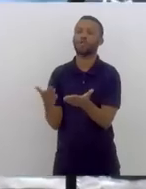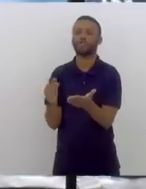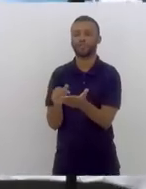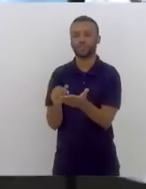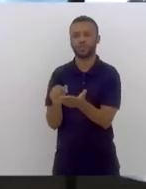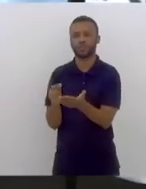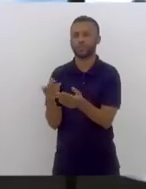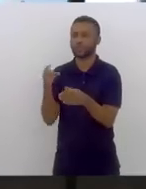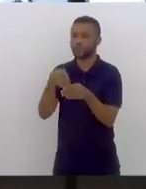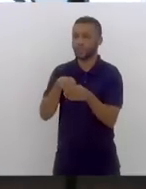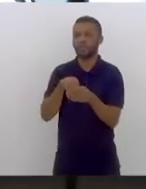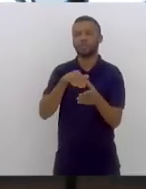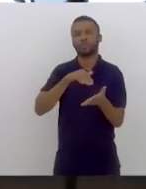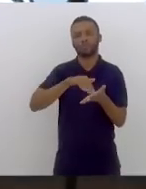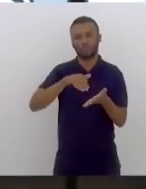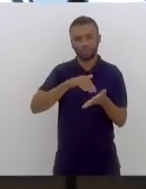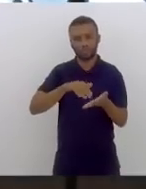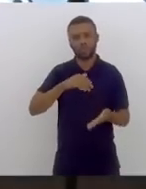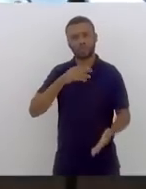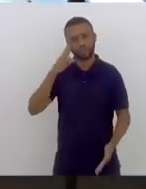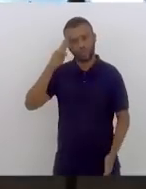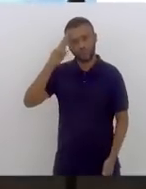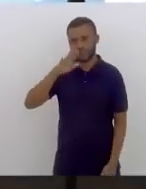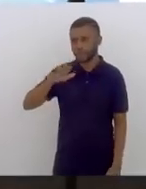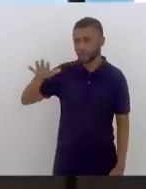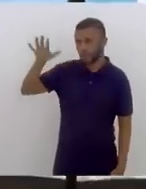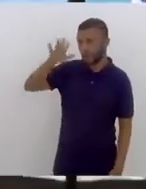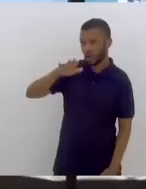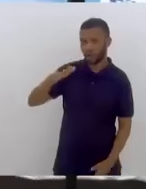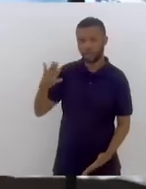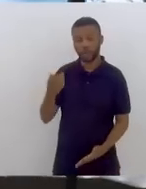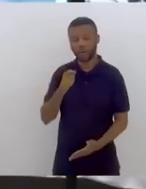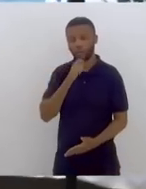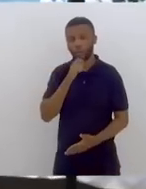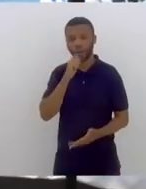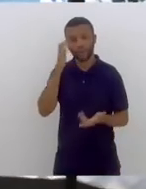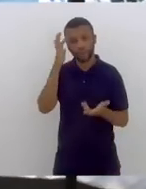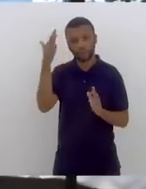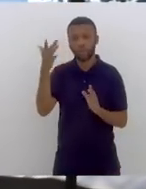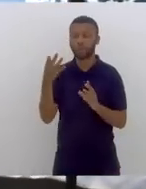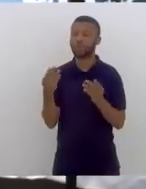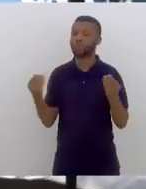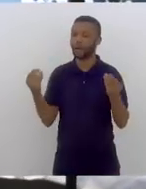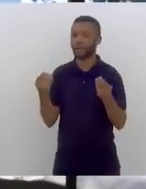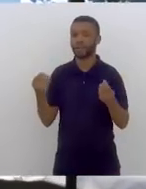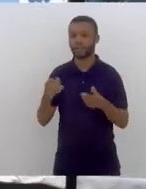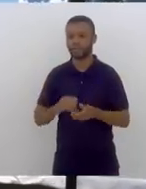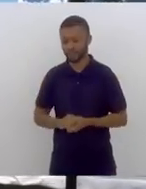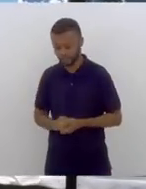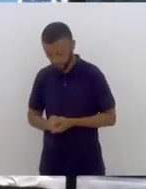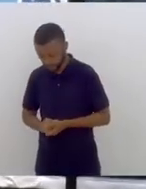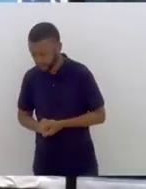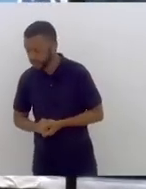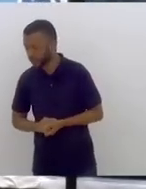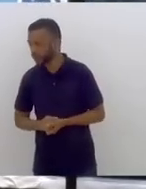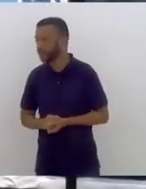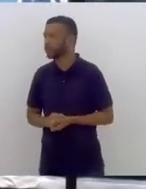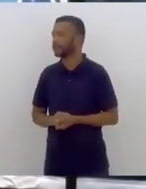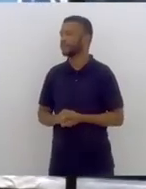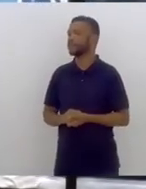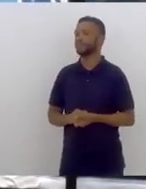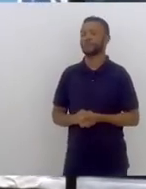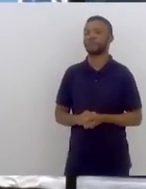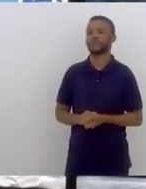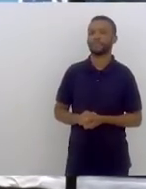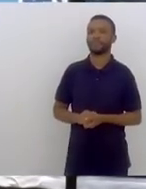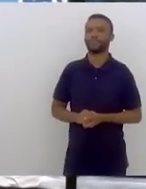dentro do gabinete do comandante geral e nós não temos solução então eu gostaria de pedir